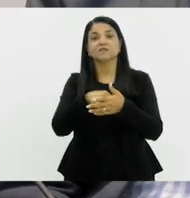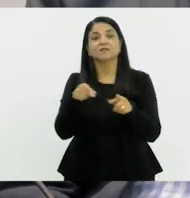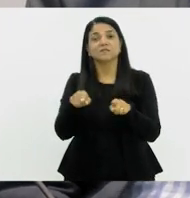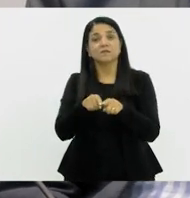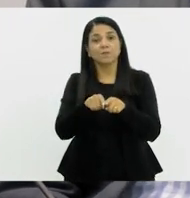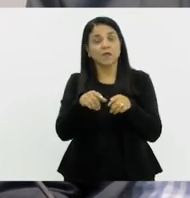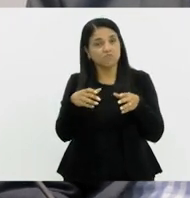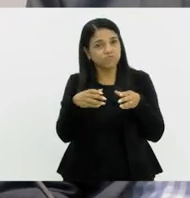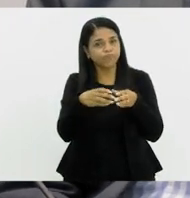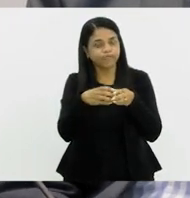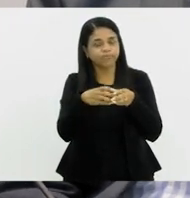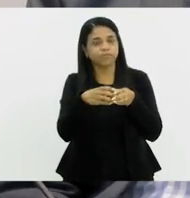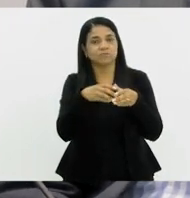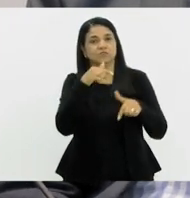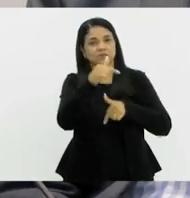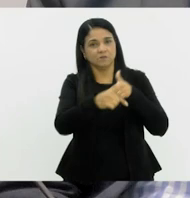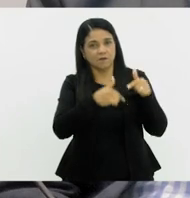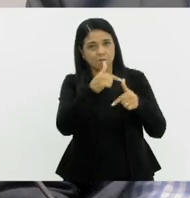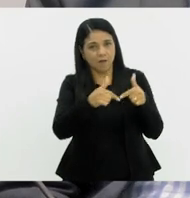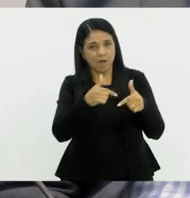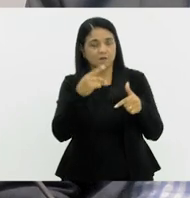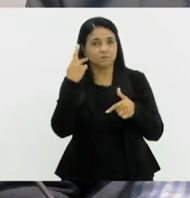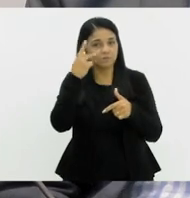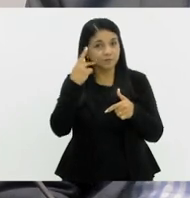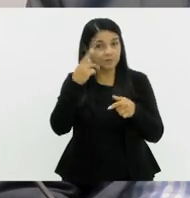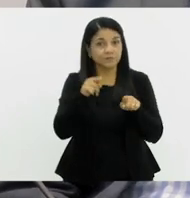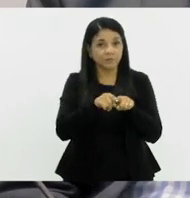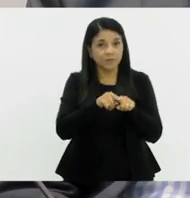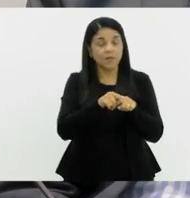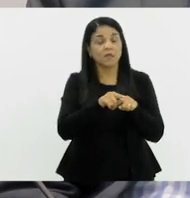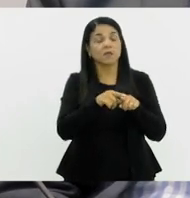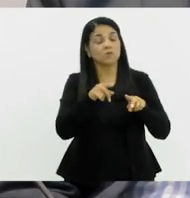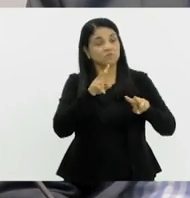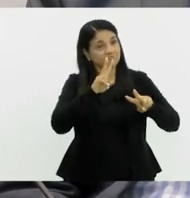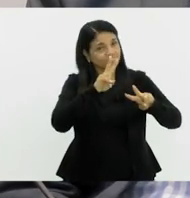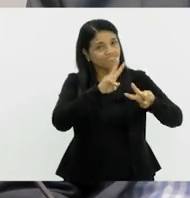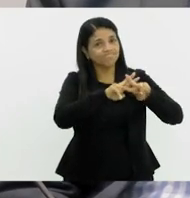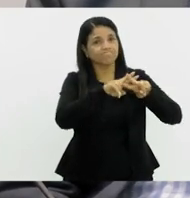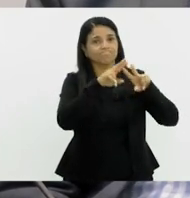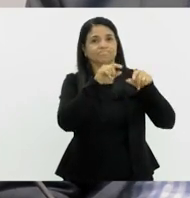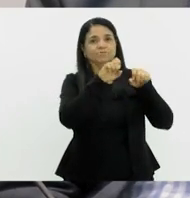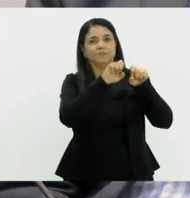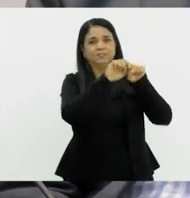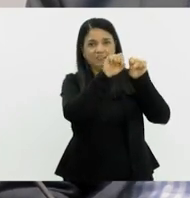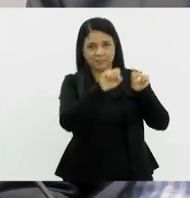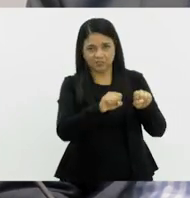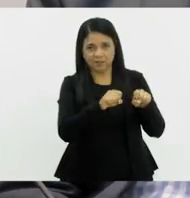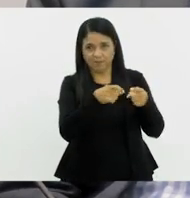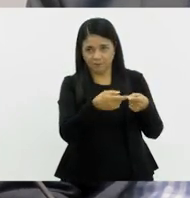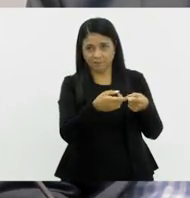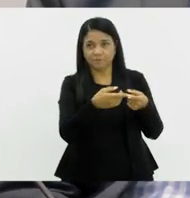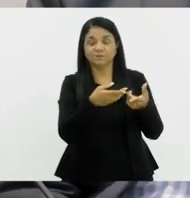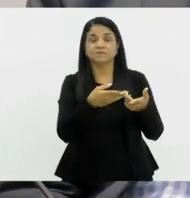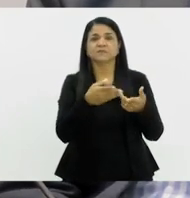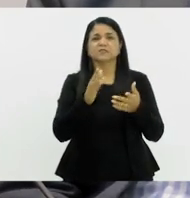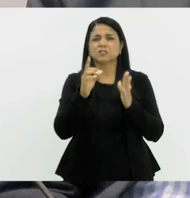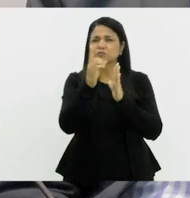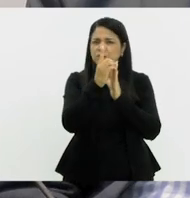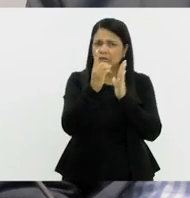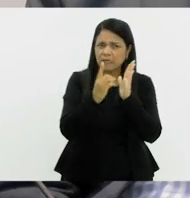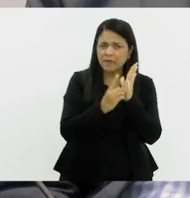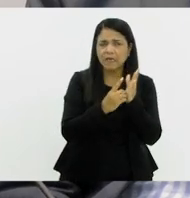frente parlamentar do sistema prisional. Então, esses temas que, desde o decreto,